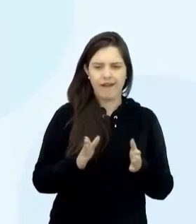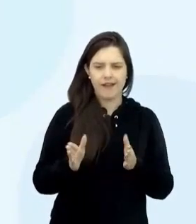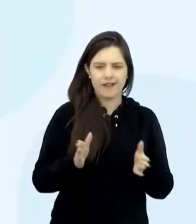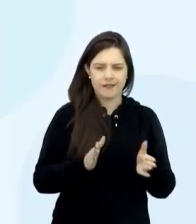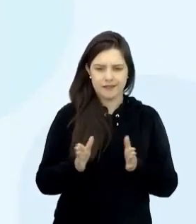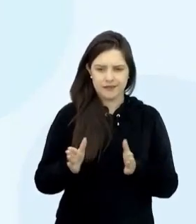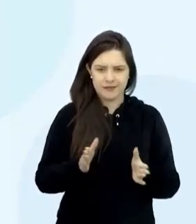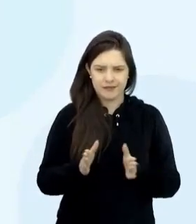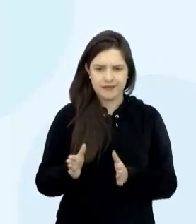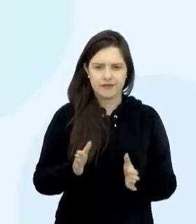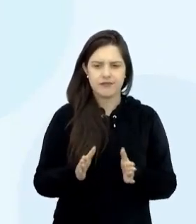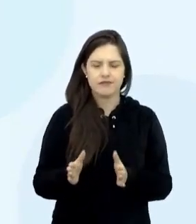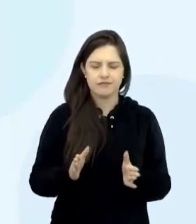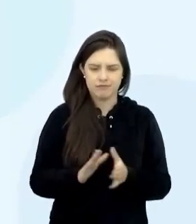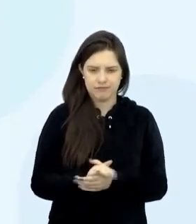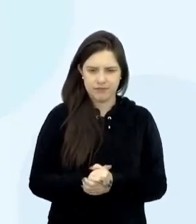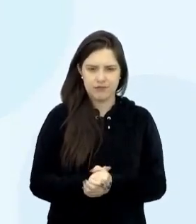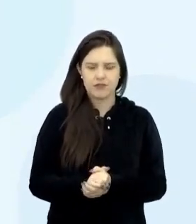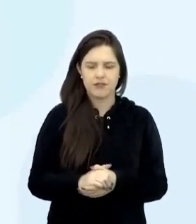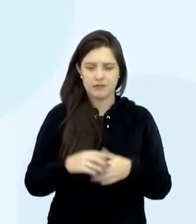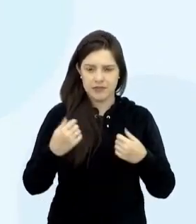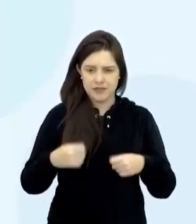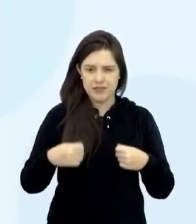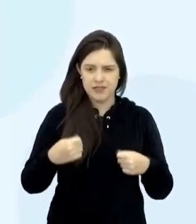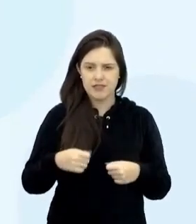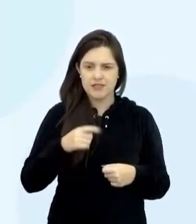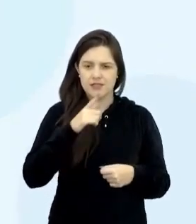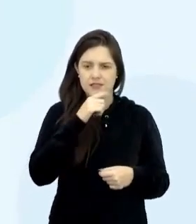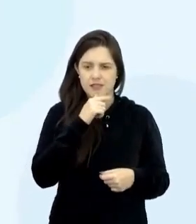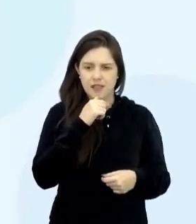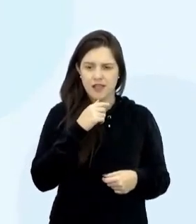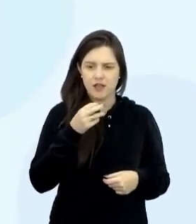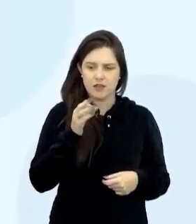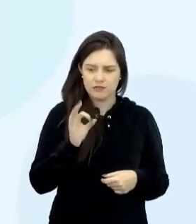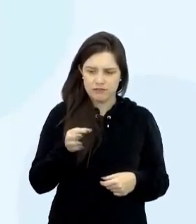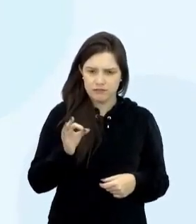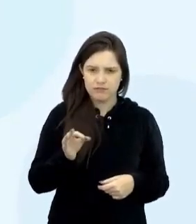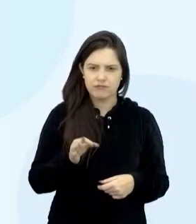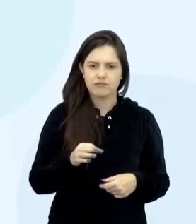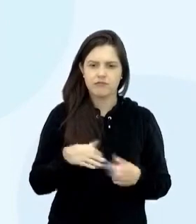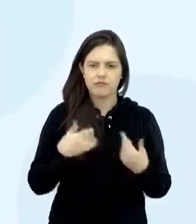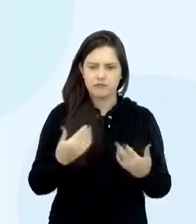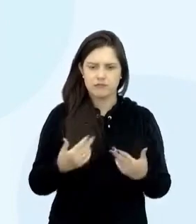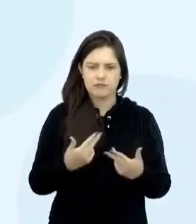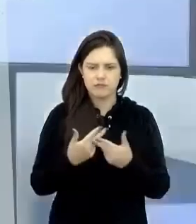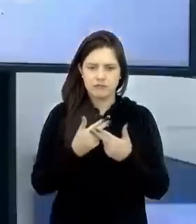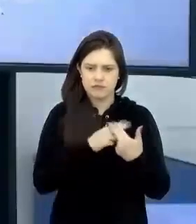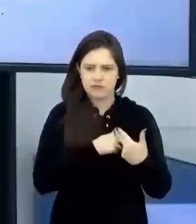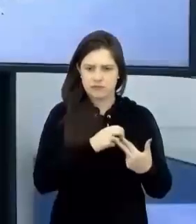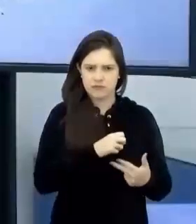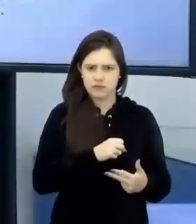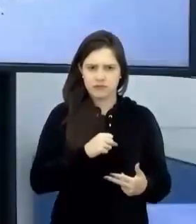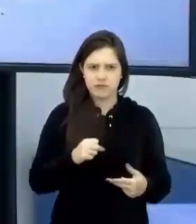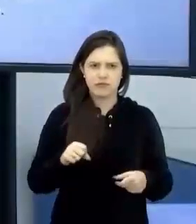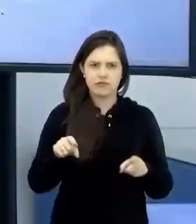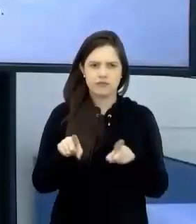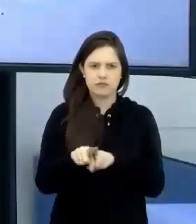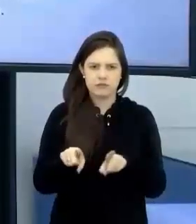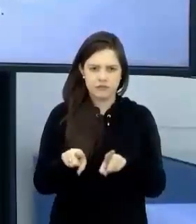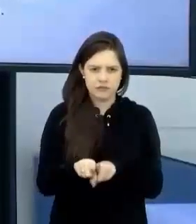que esteja adequada para o nosso consumo. Isso está diretamente relacionado a questões